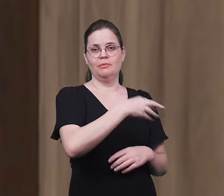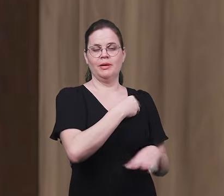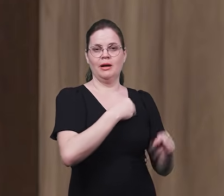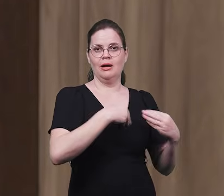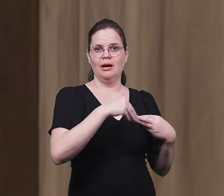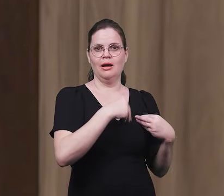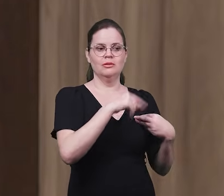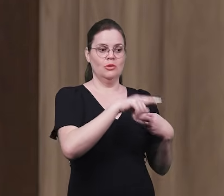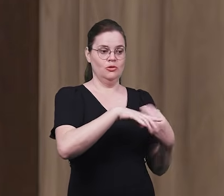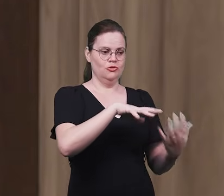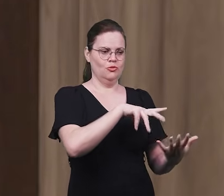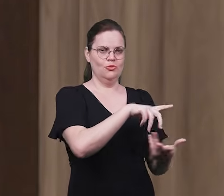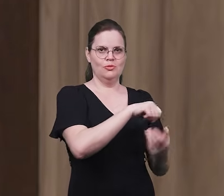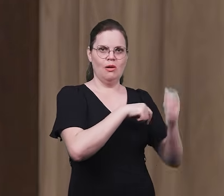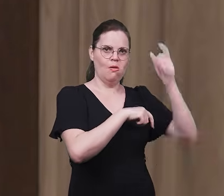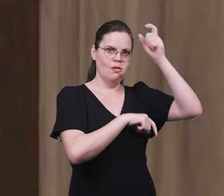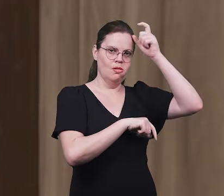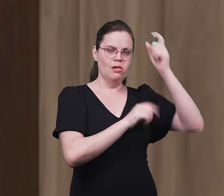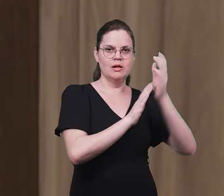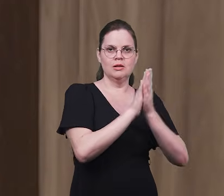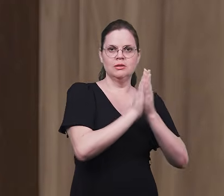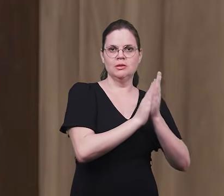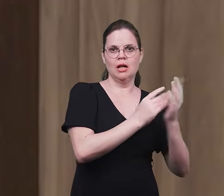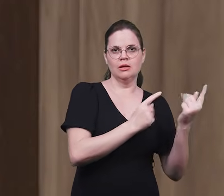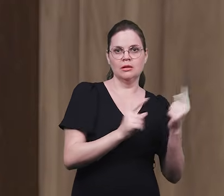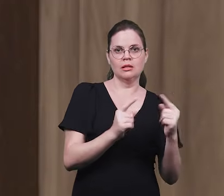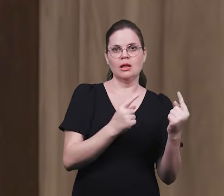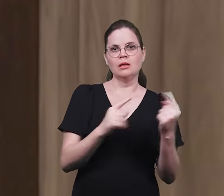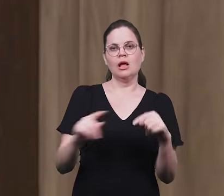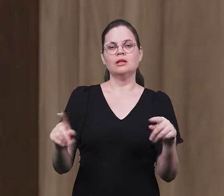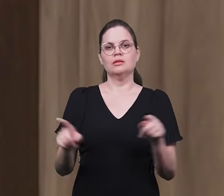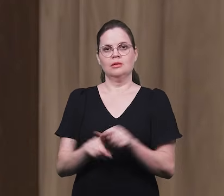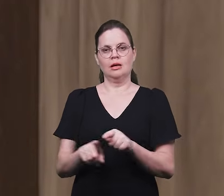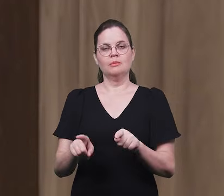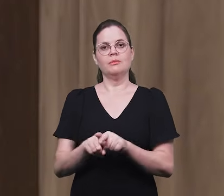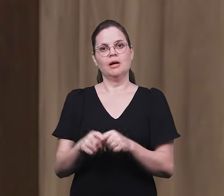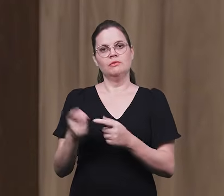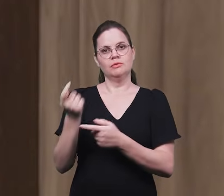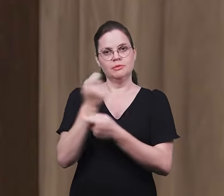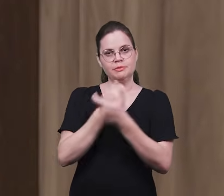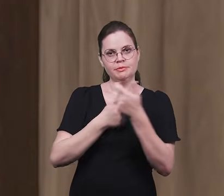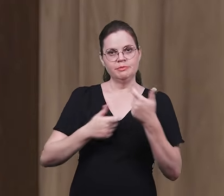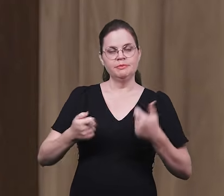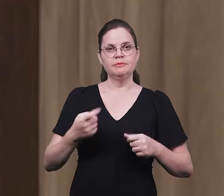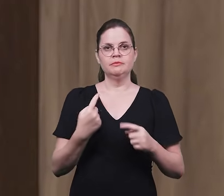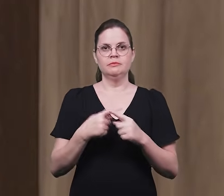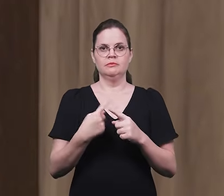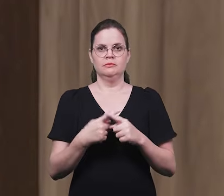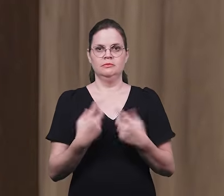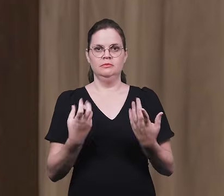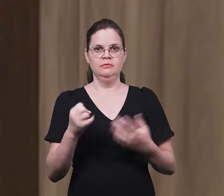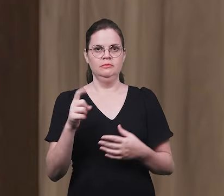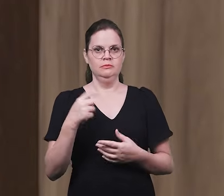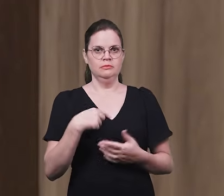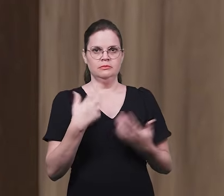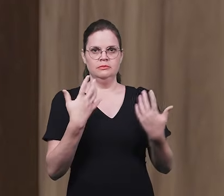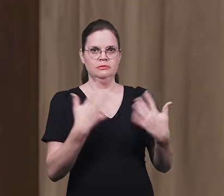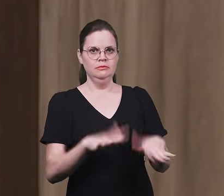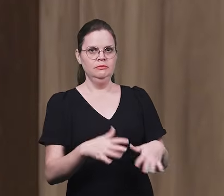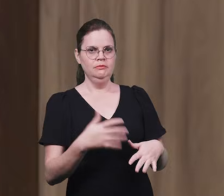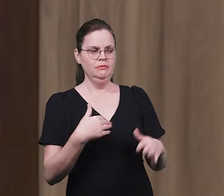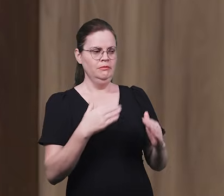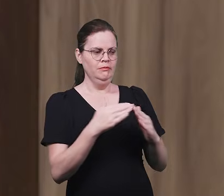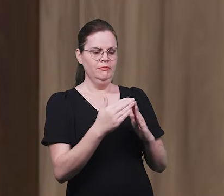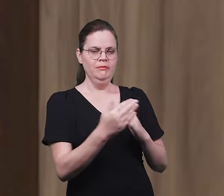também vai fazer todas as tentativas, até no sentido do próprio curso do mundo, não é? Quando você